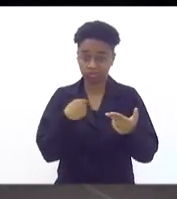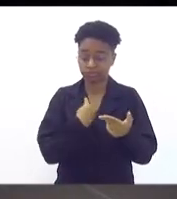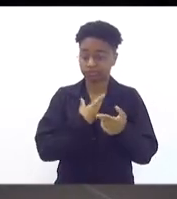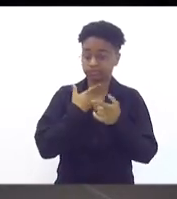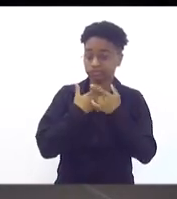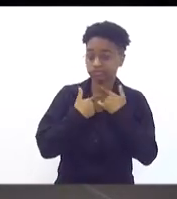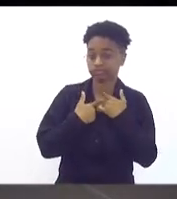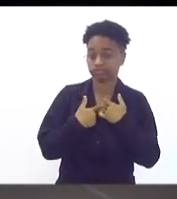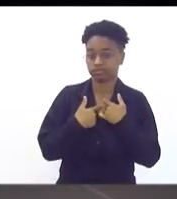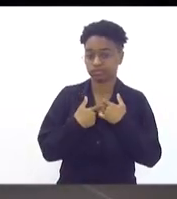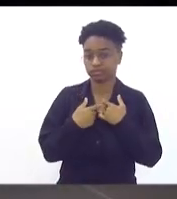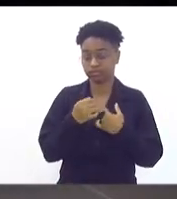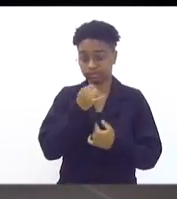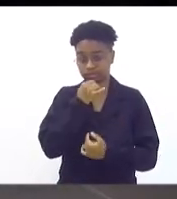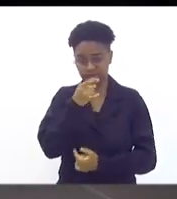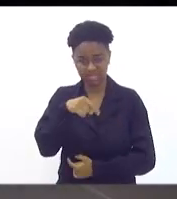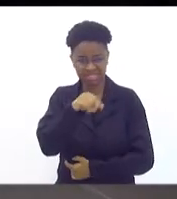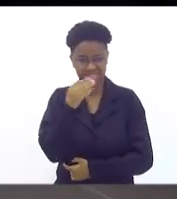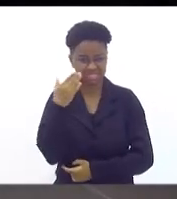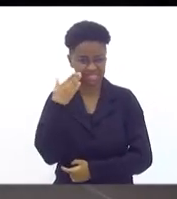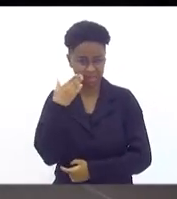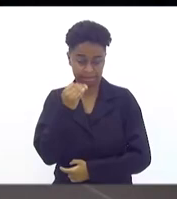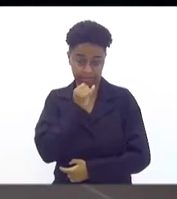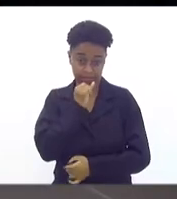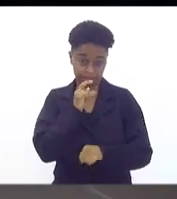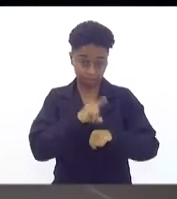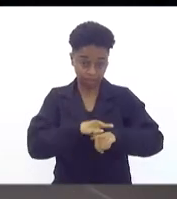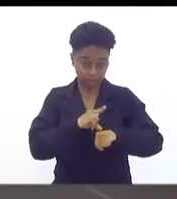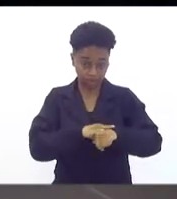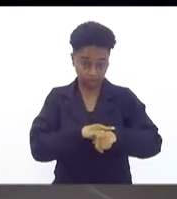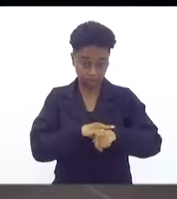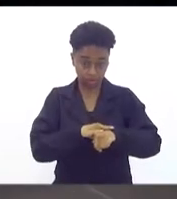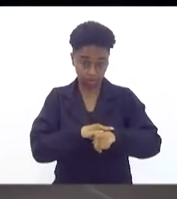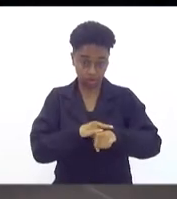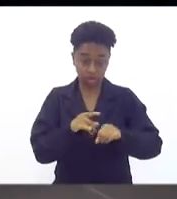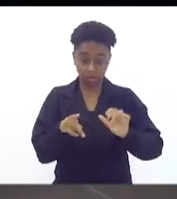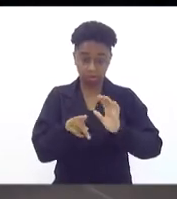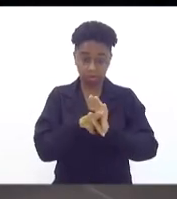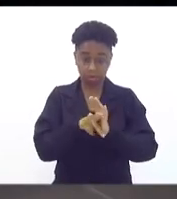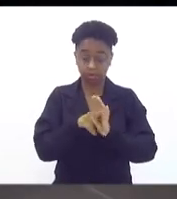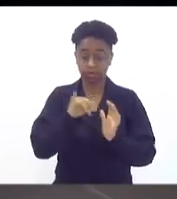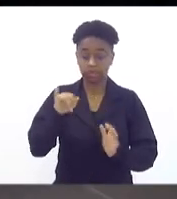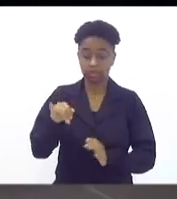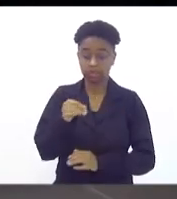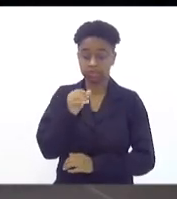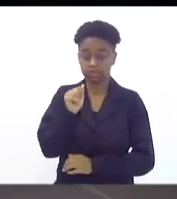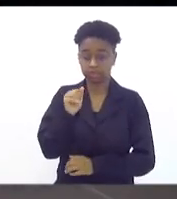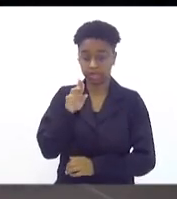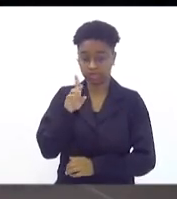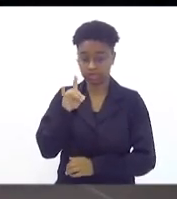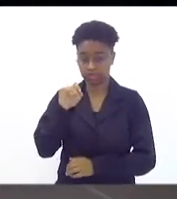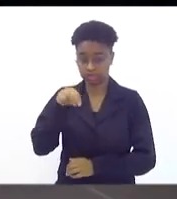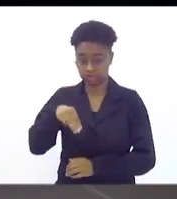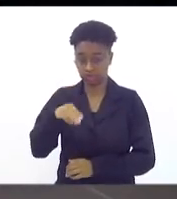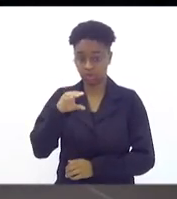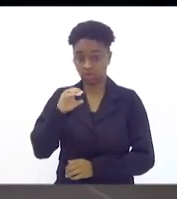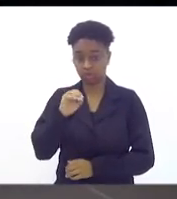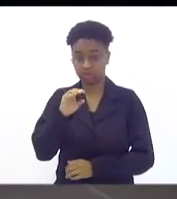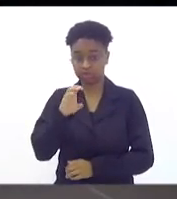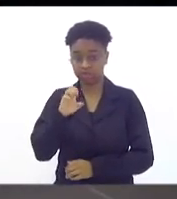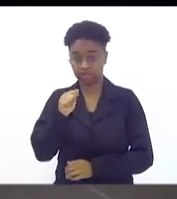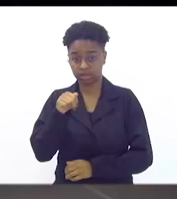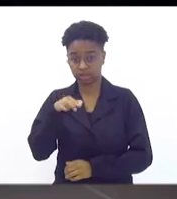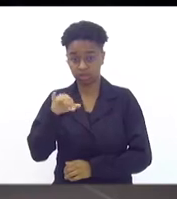tem noção que o banheiro por exemplo do Jardim Oceânico que é uma área da Barra eu não vou nem falar do subúrbio